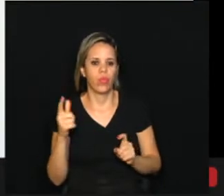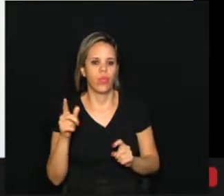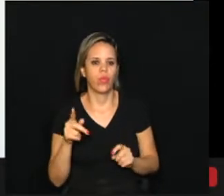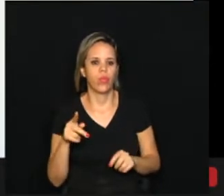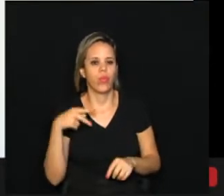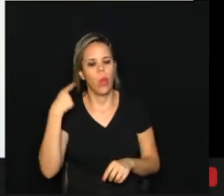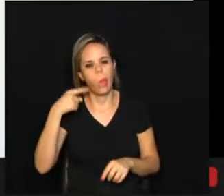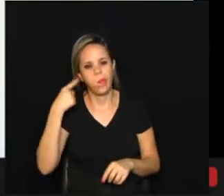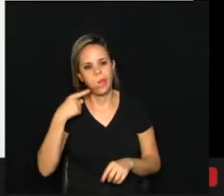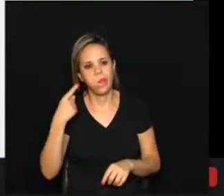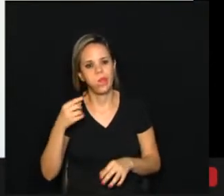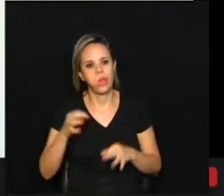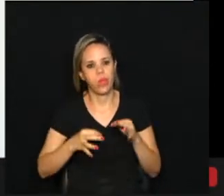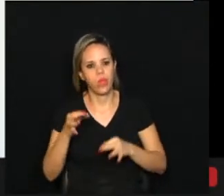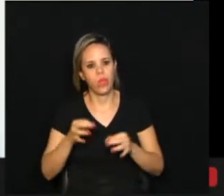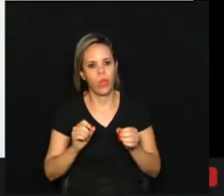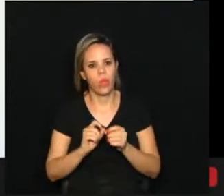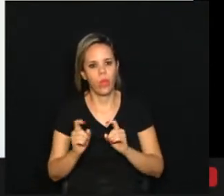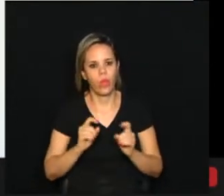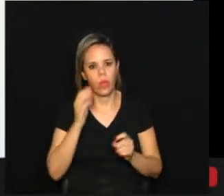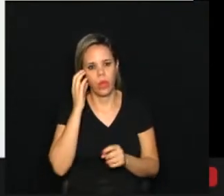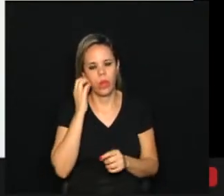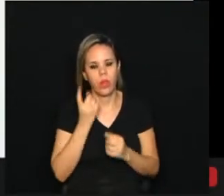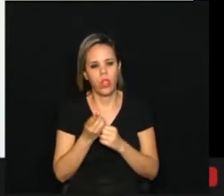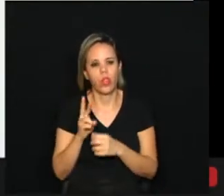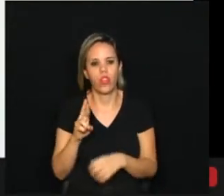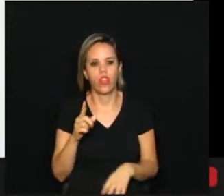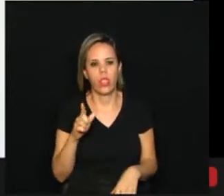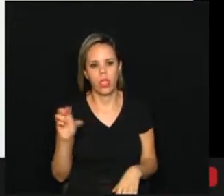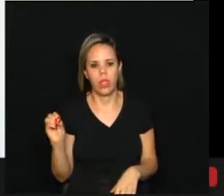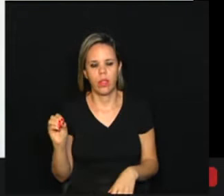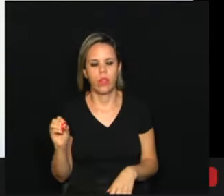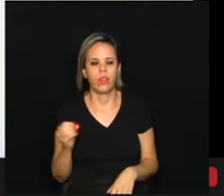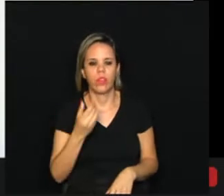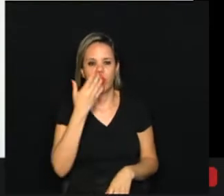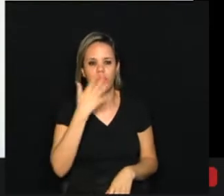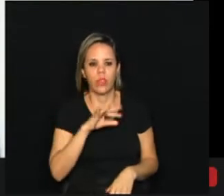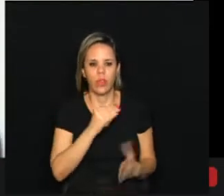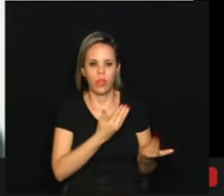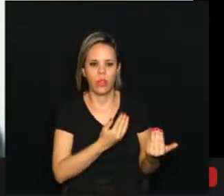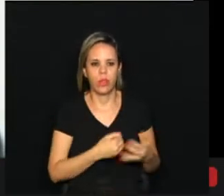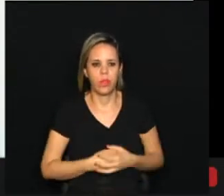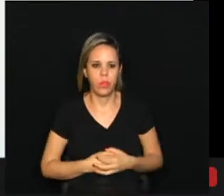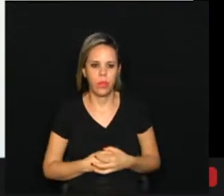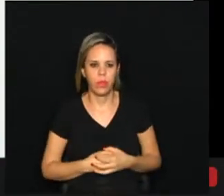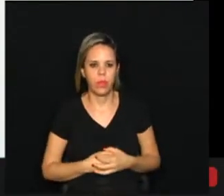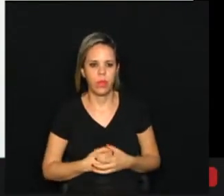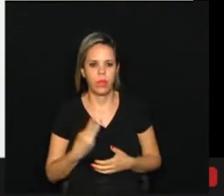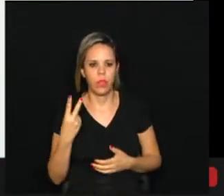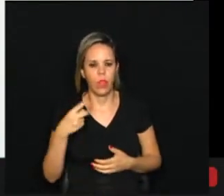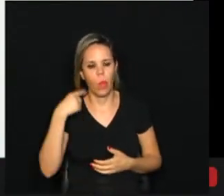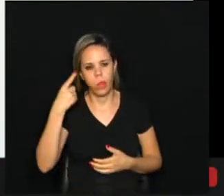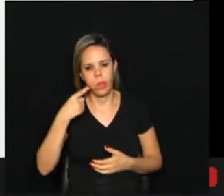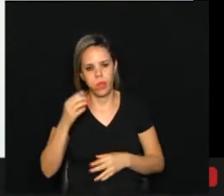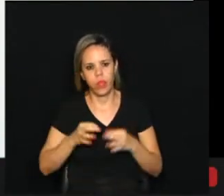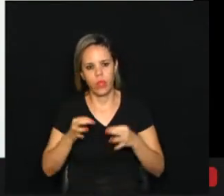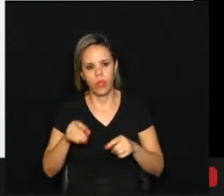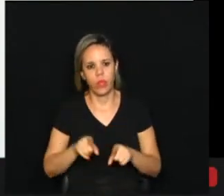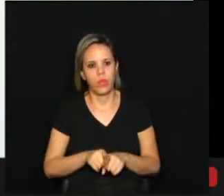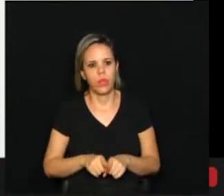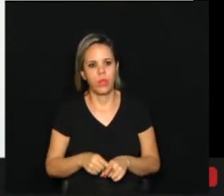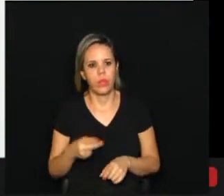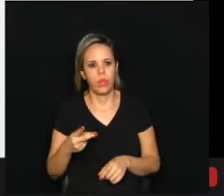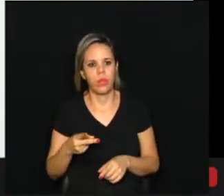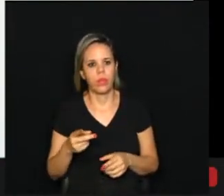de justiça. Essa reunião foi feita com o Dr. Rodrigo, da Vara da Infância e Juventude, mais 2 promotoras de justiça, e ela